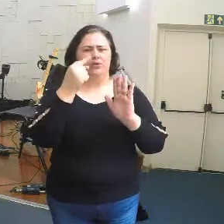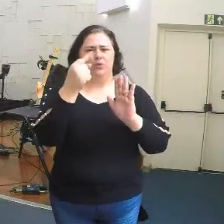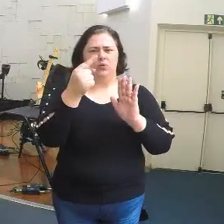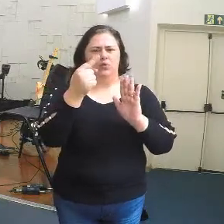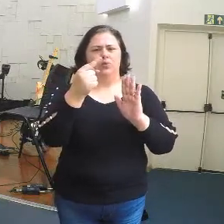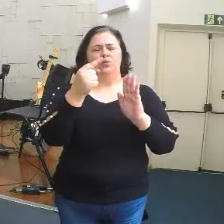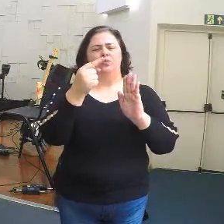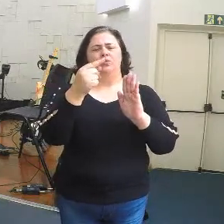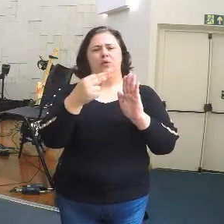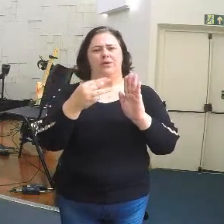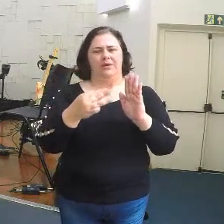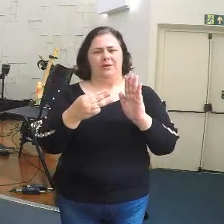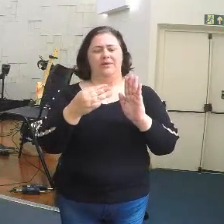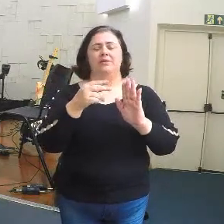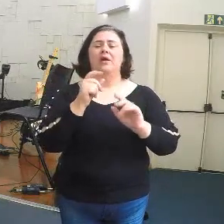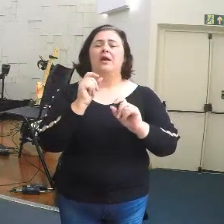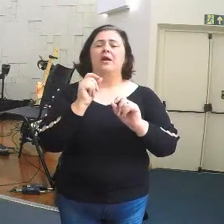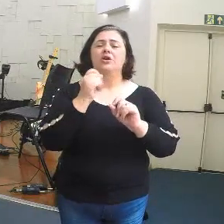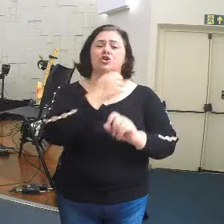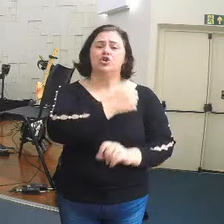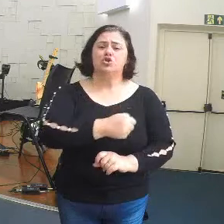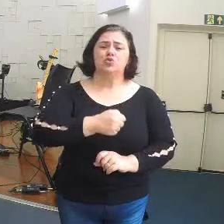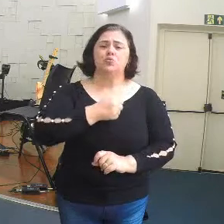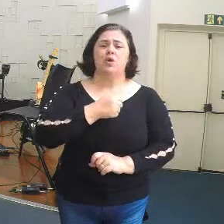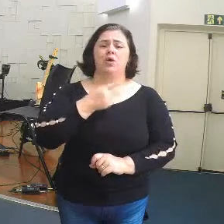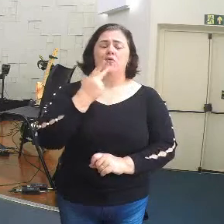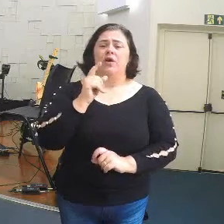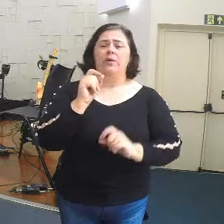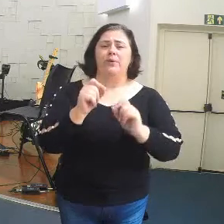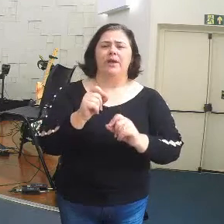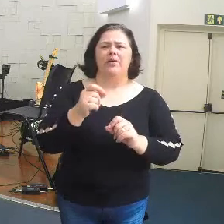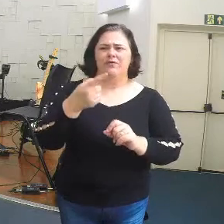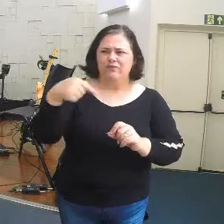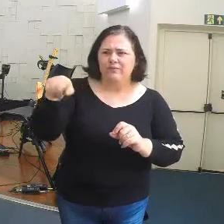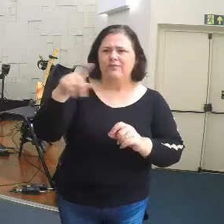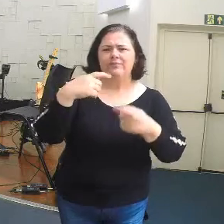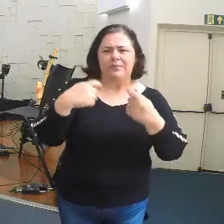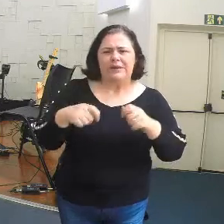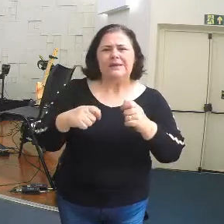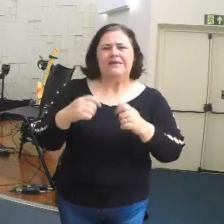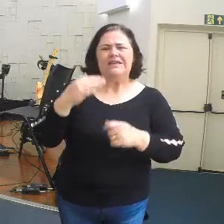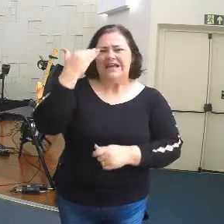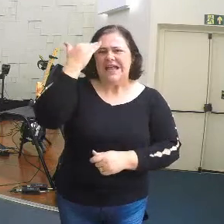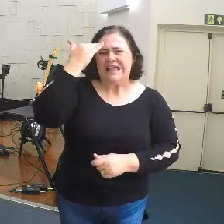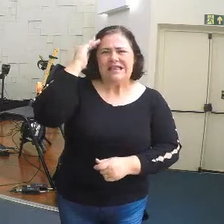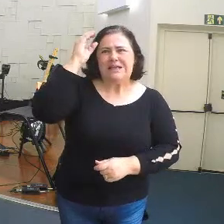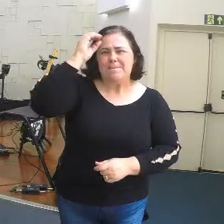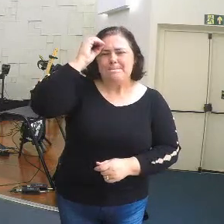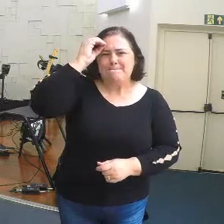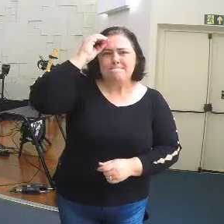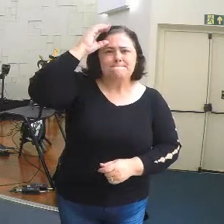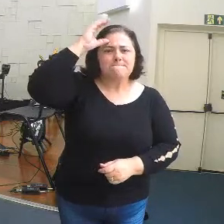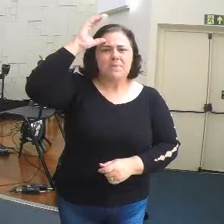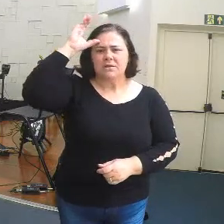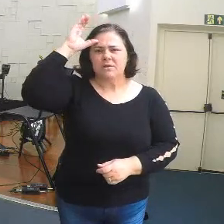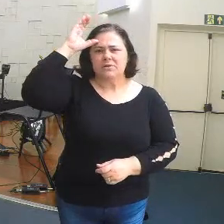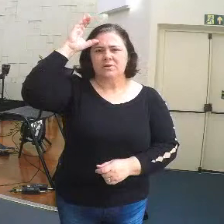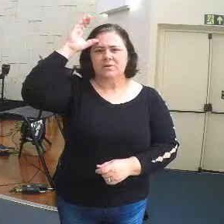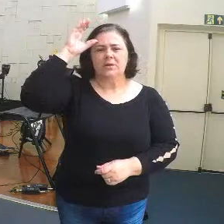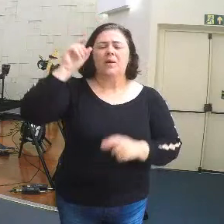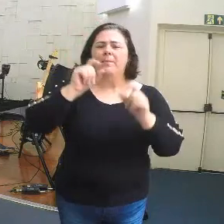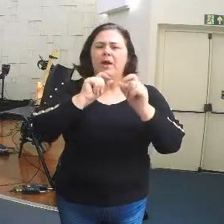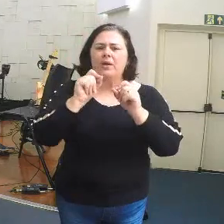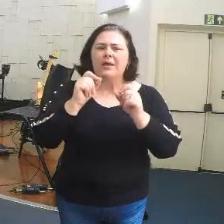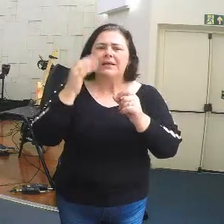ao 3, a buscar discernimento espiritual para distinguir